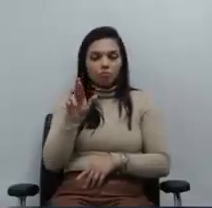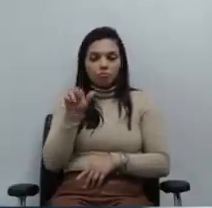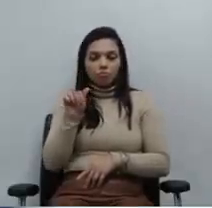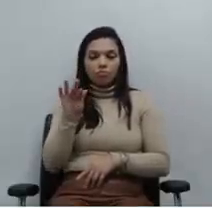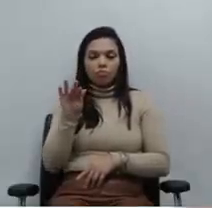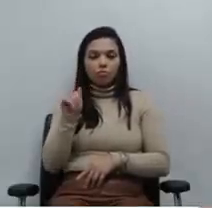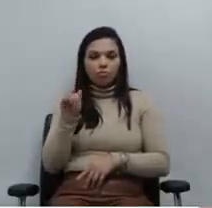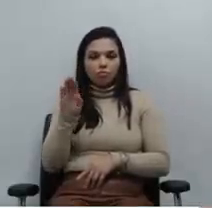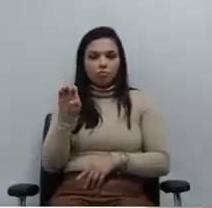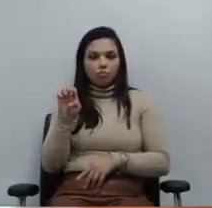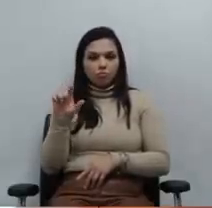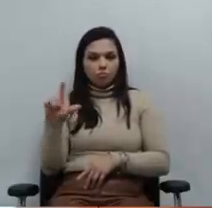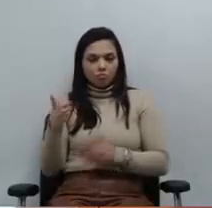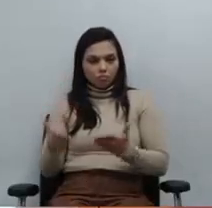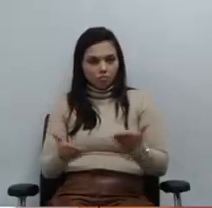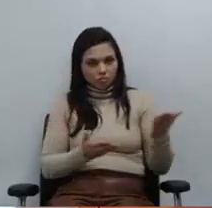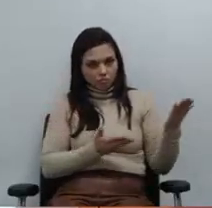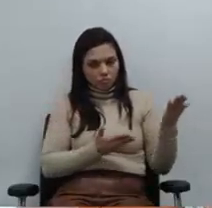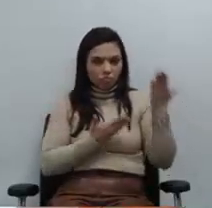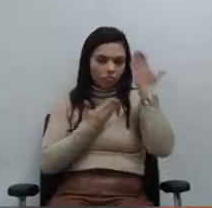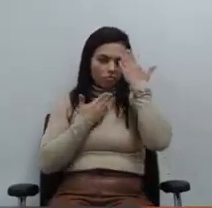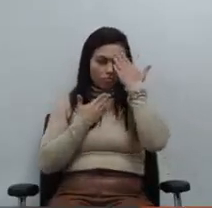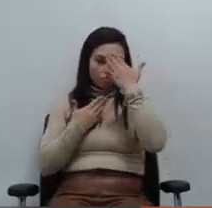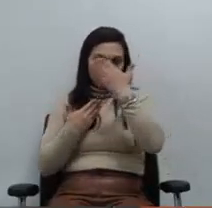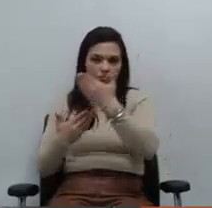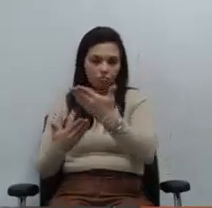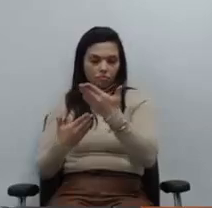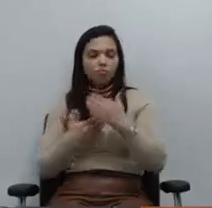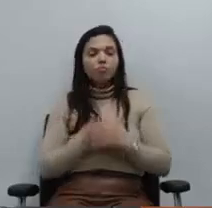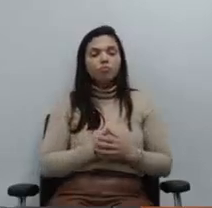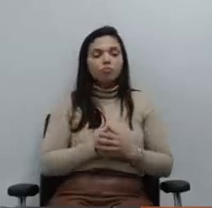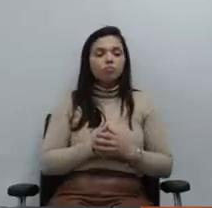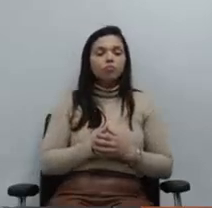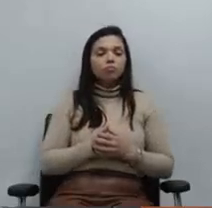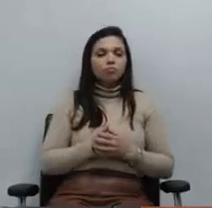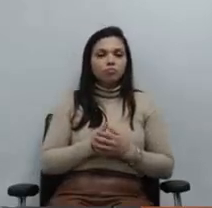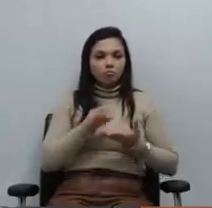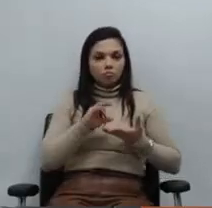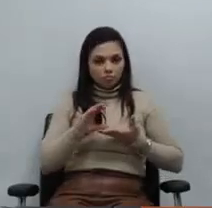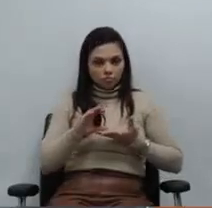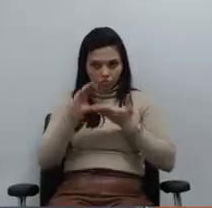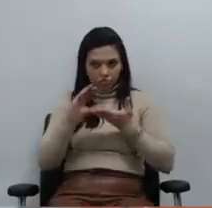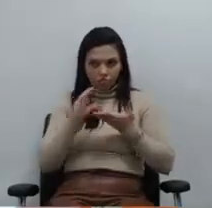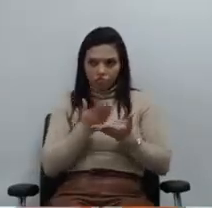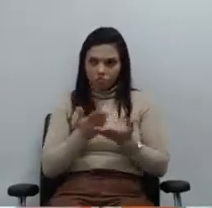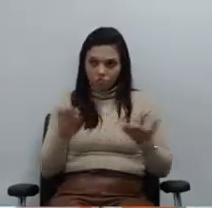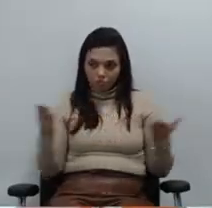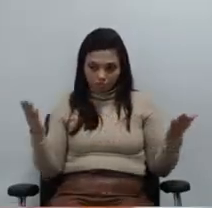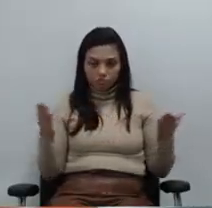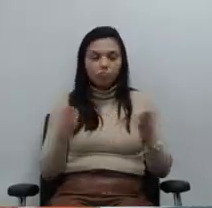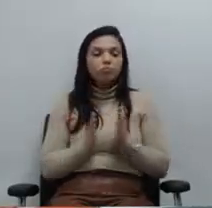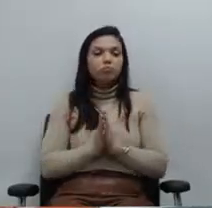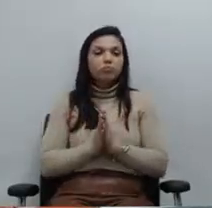Excelentíssimo conselheiro, com a palavra. Presidente, agradeço. Excelentíssimas conselheiras, excelentíssimos conselheiros, agradeço a todos em nome